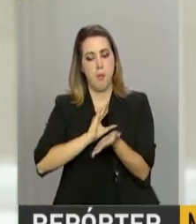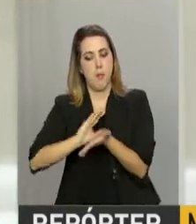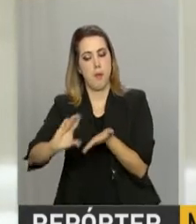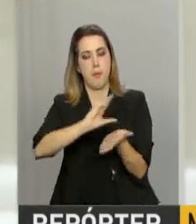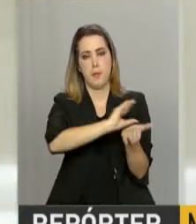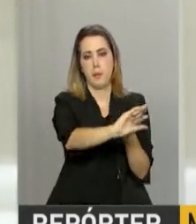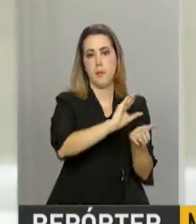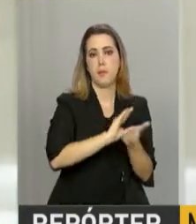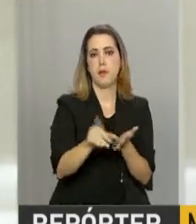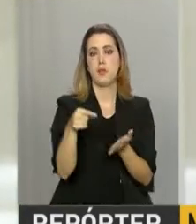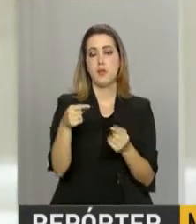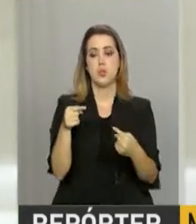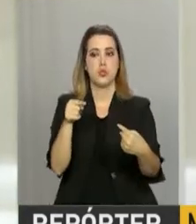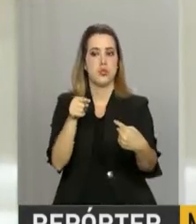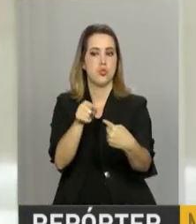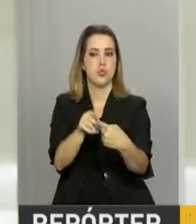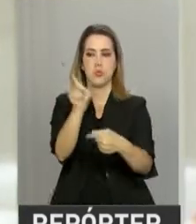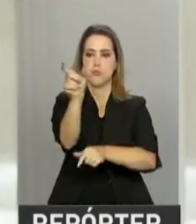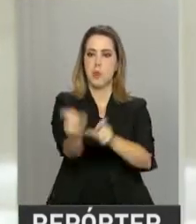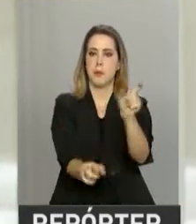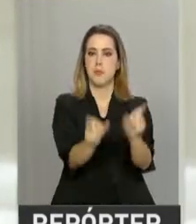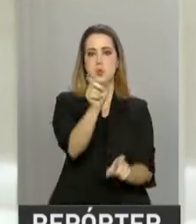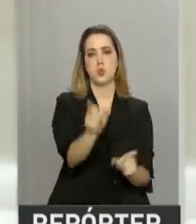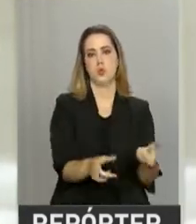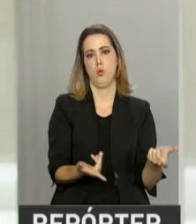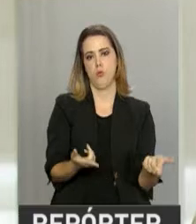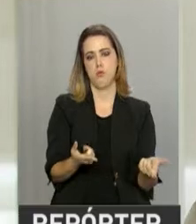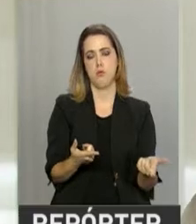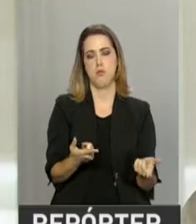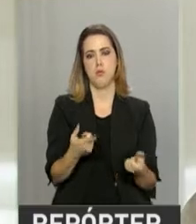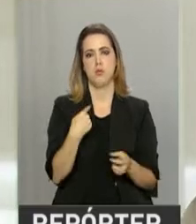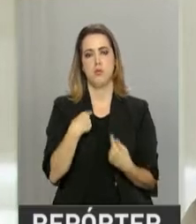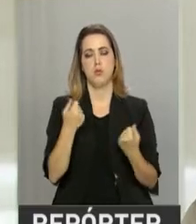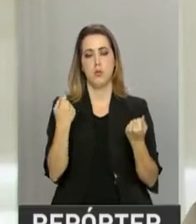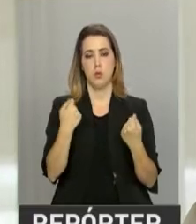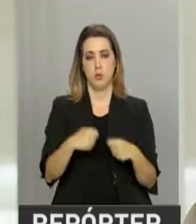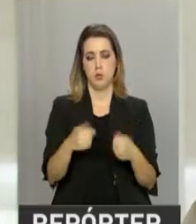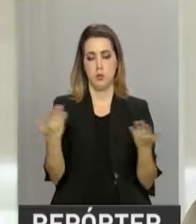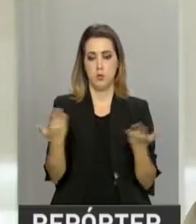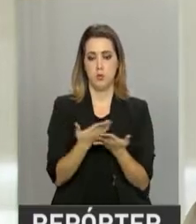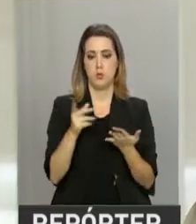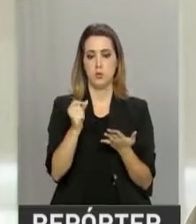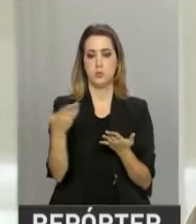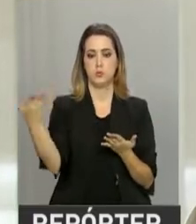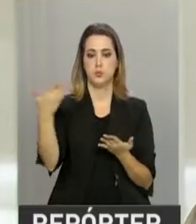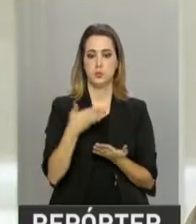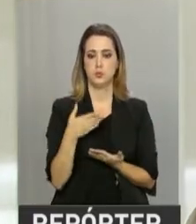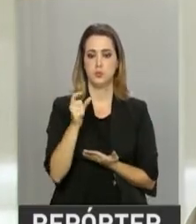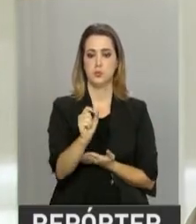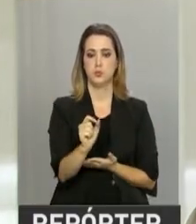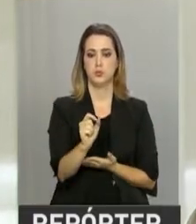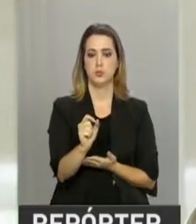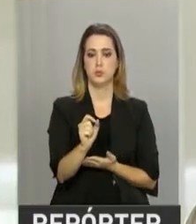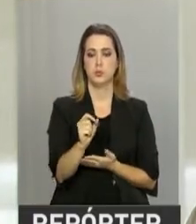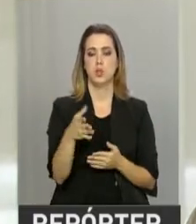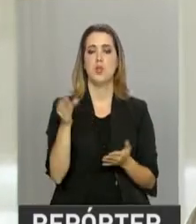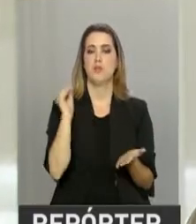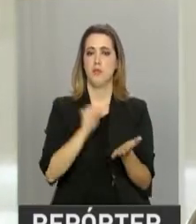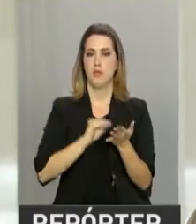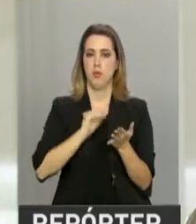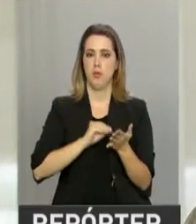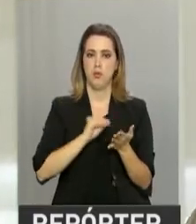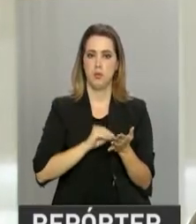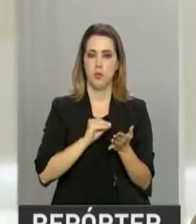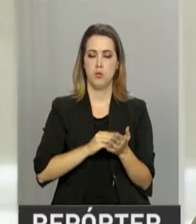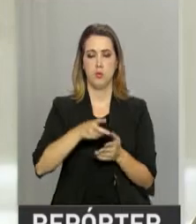para o atleta, sem levar recurso para a entidade, para depois chegar no atleta. Então, vem exatamente por essa ausência, né,